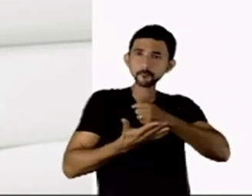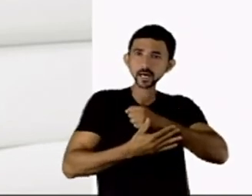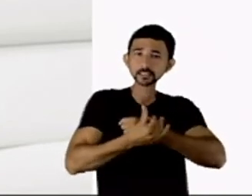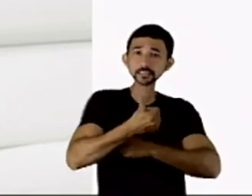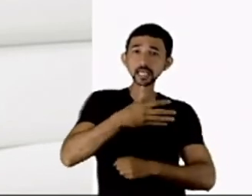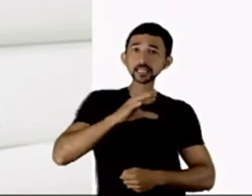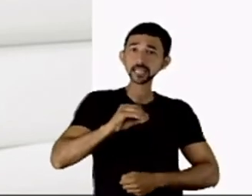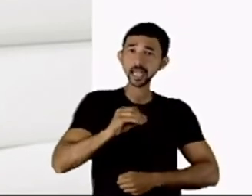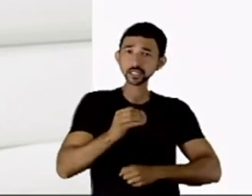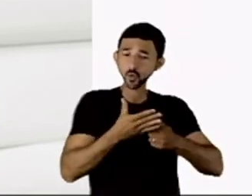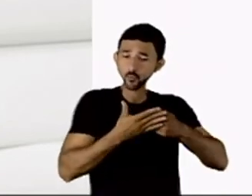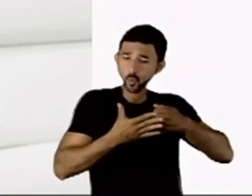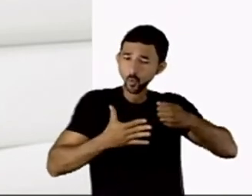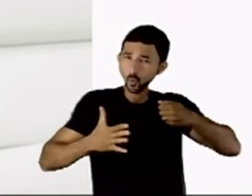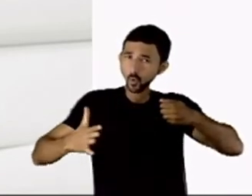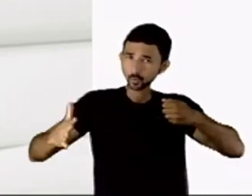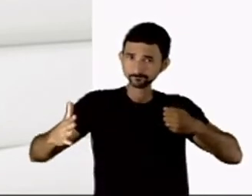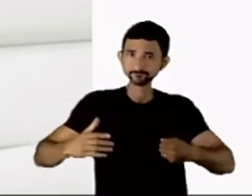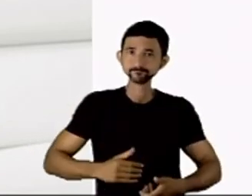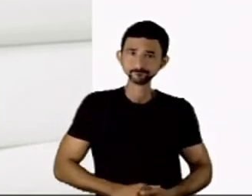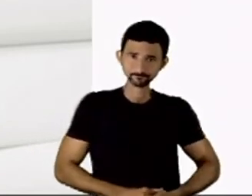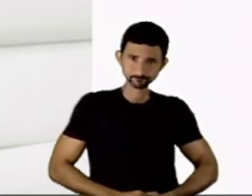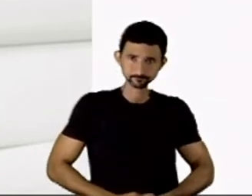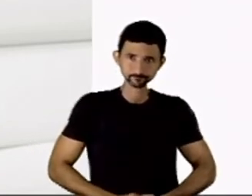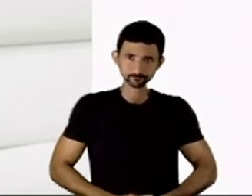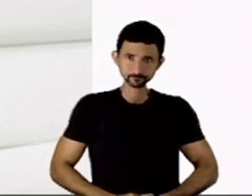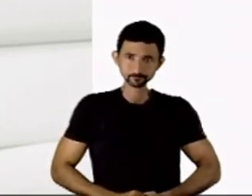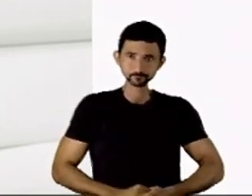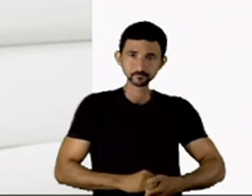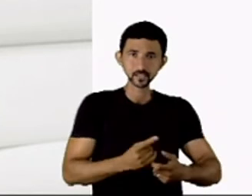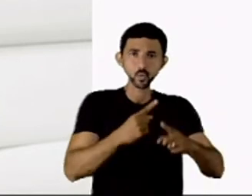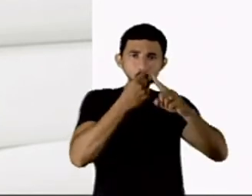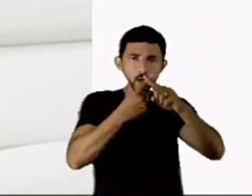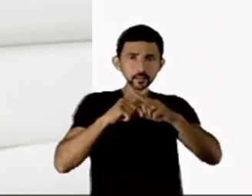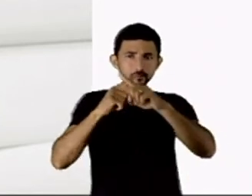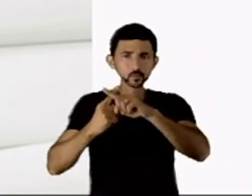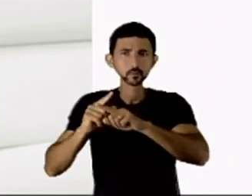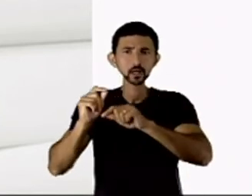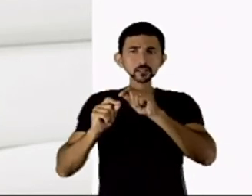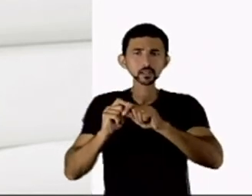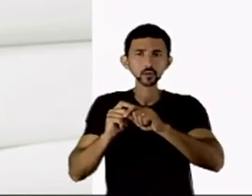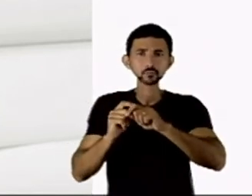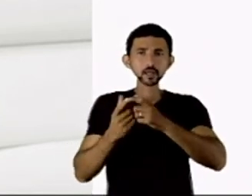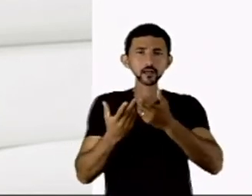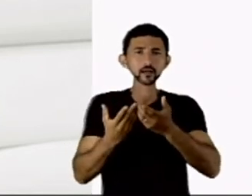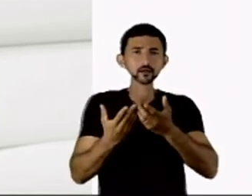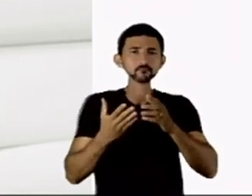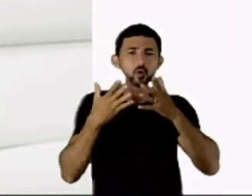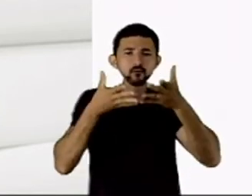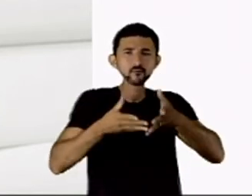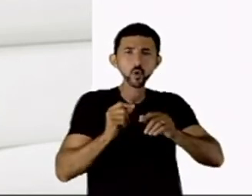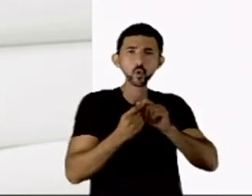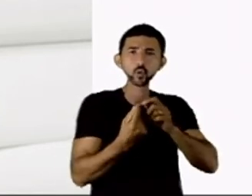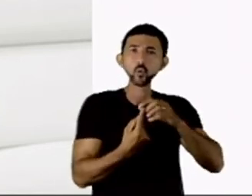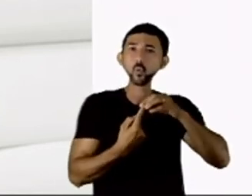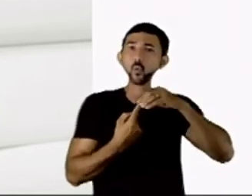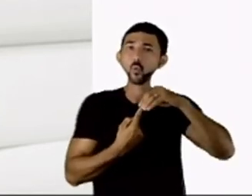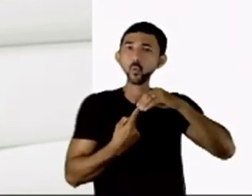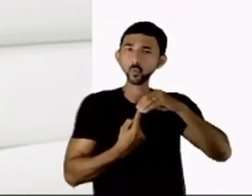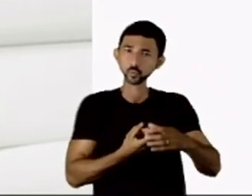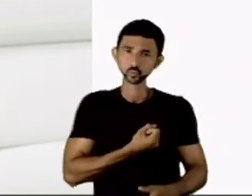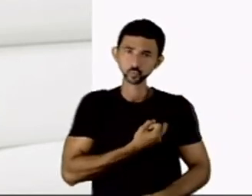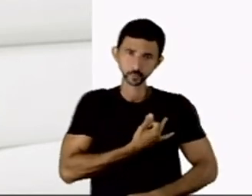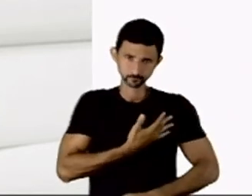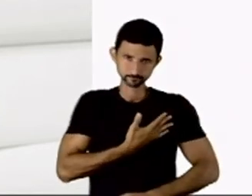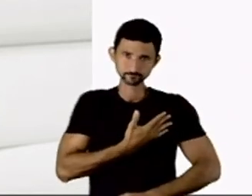tenho como base o número 10 que se repete. Cada multiplicação está baseada em um único número.